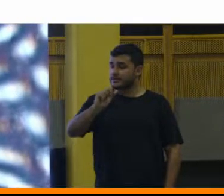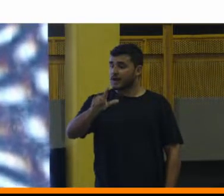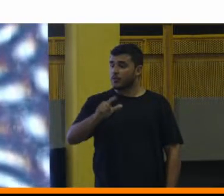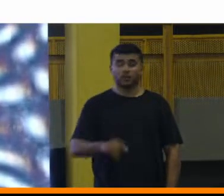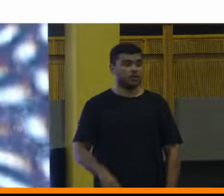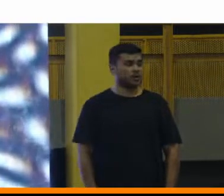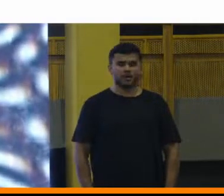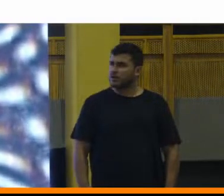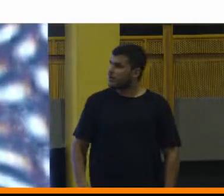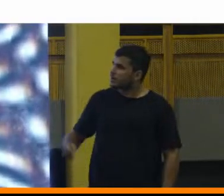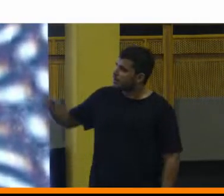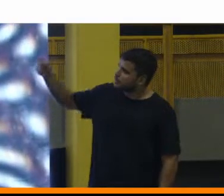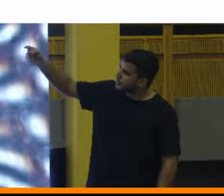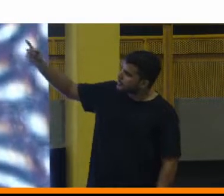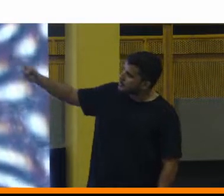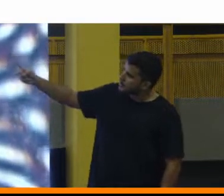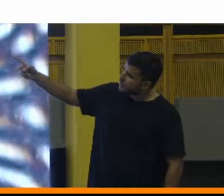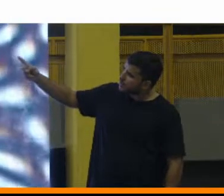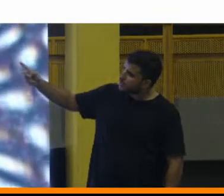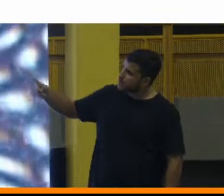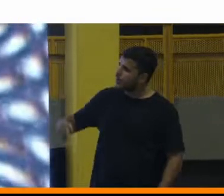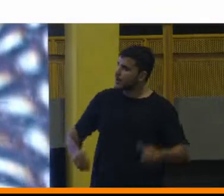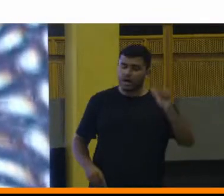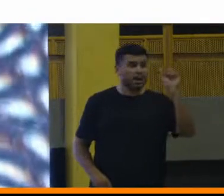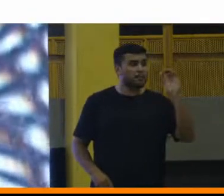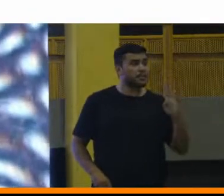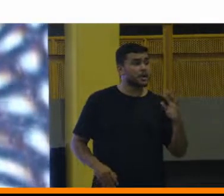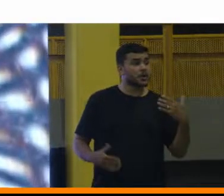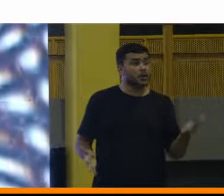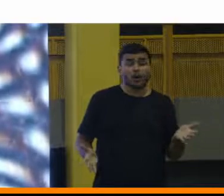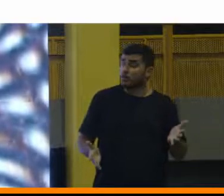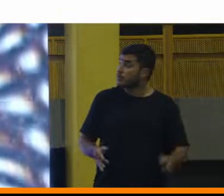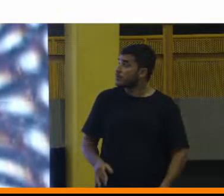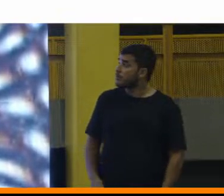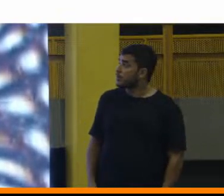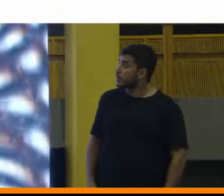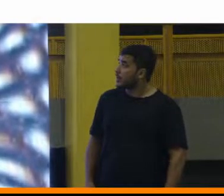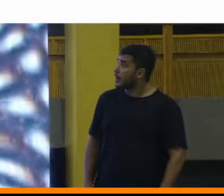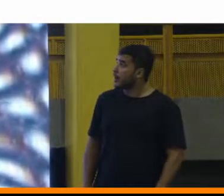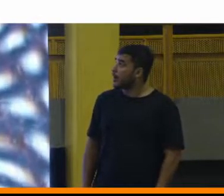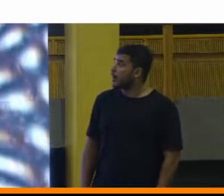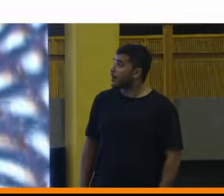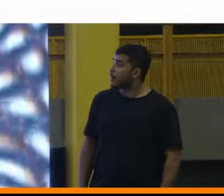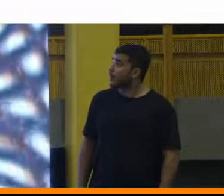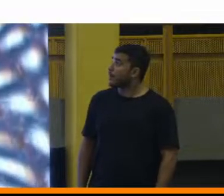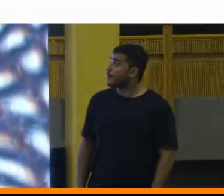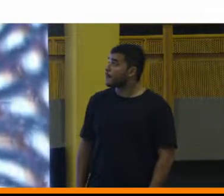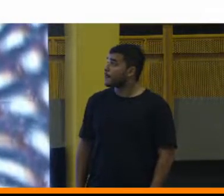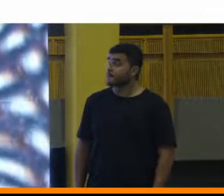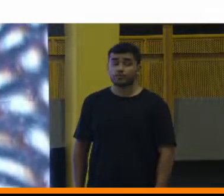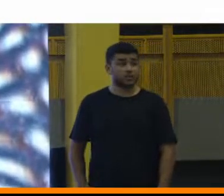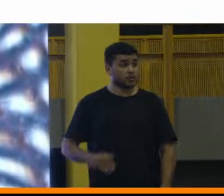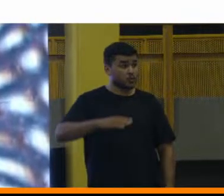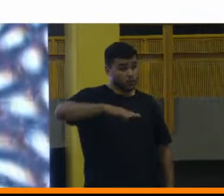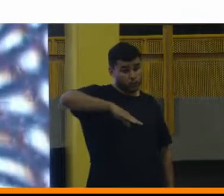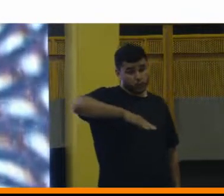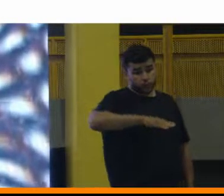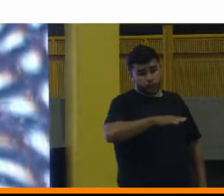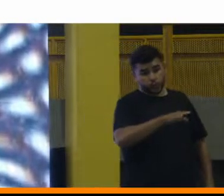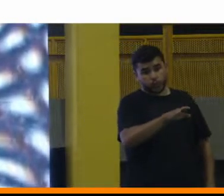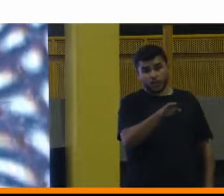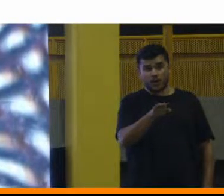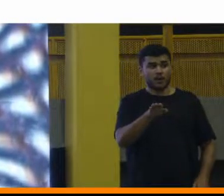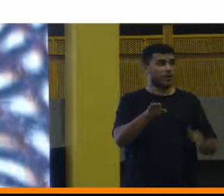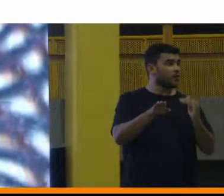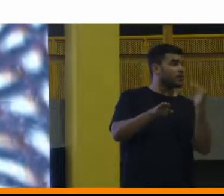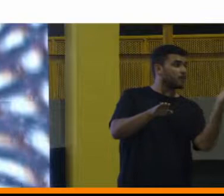Mas radial apontada para fora da curva? Não, é apontada para dentro